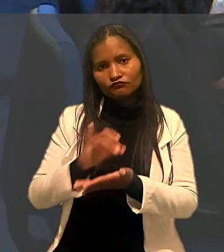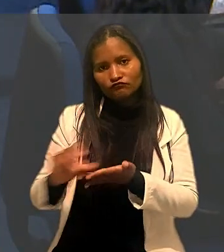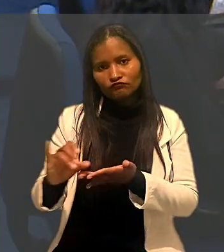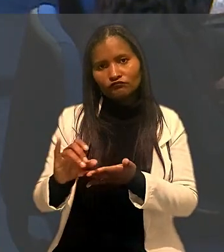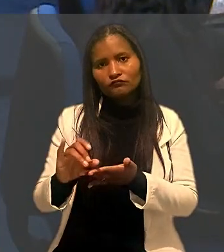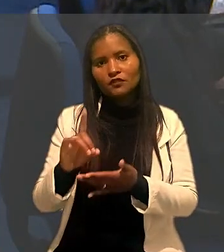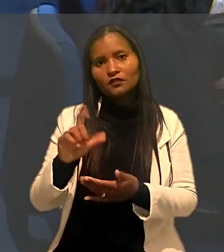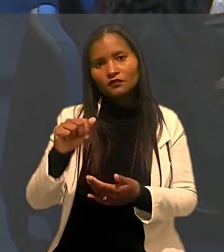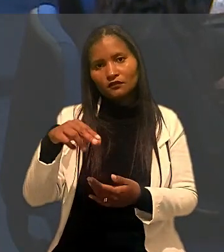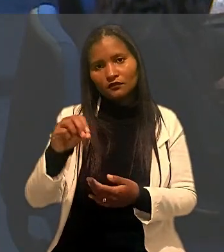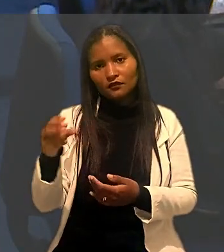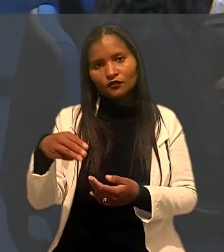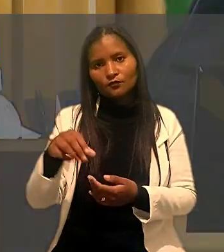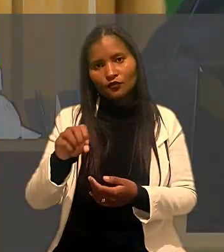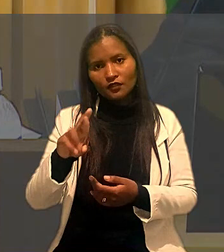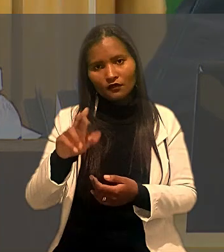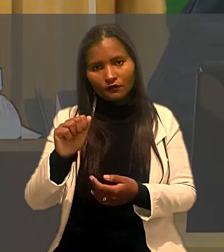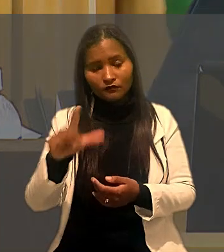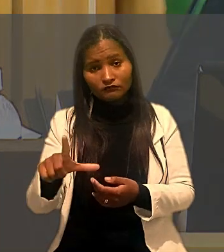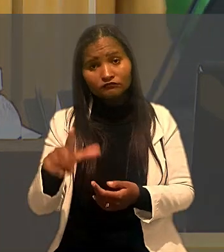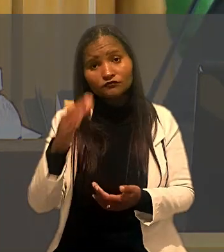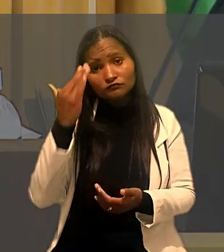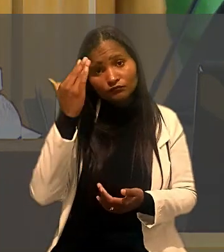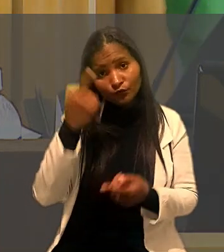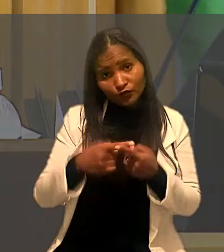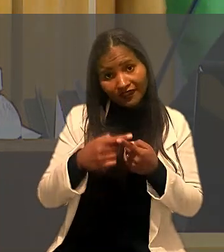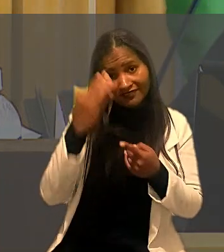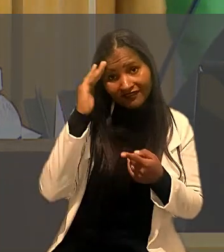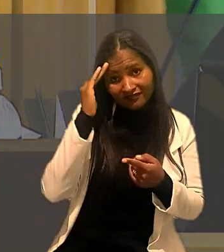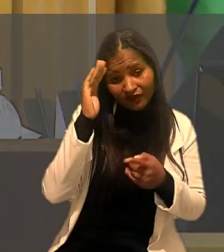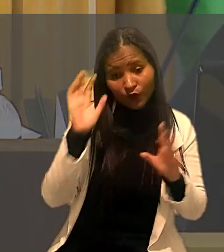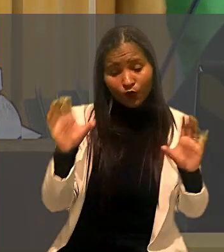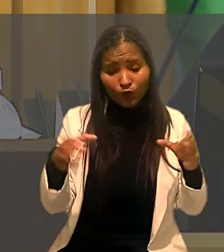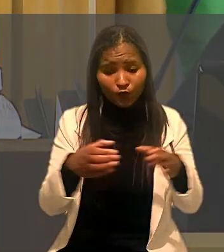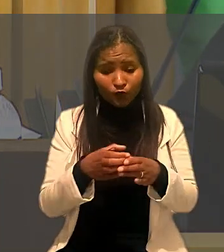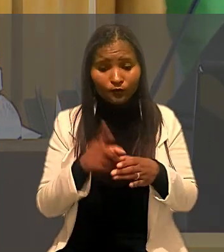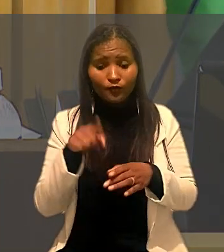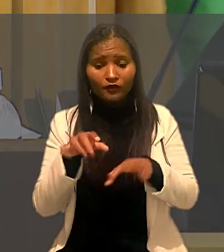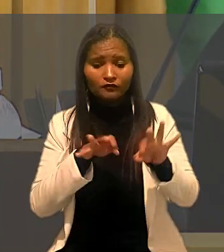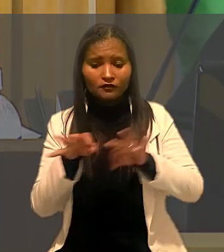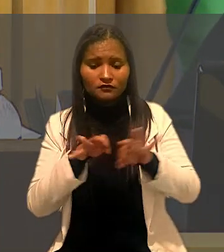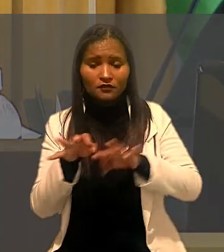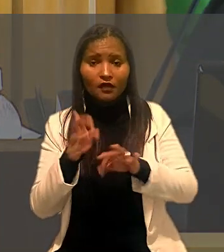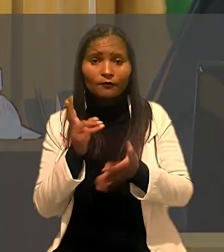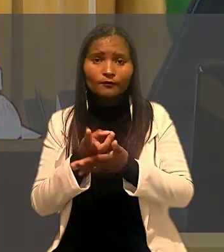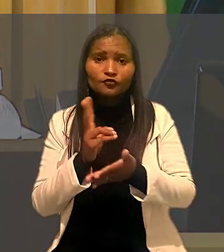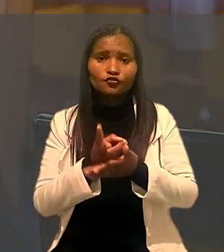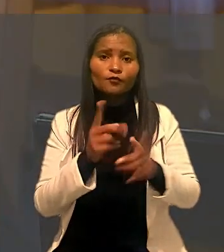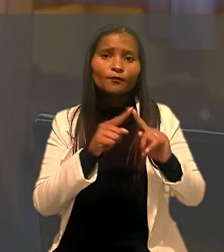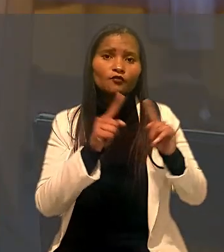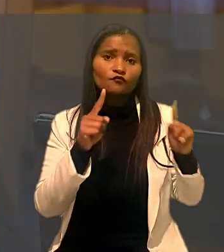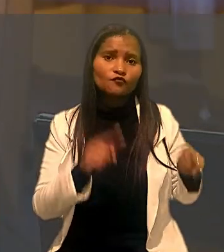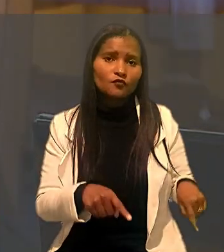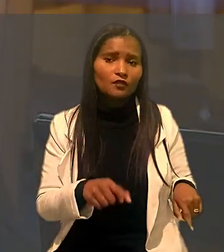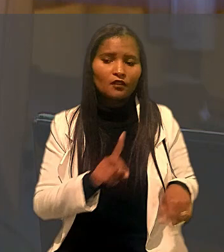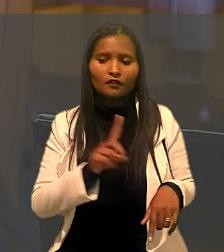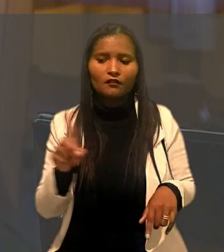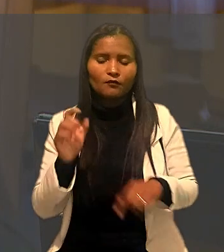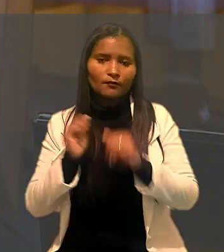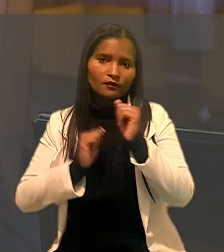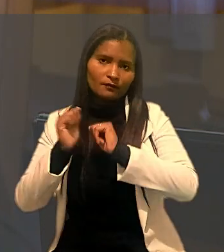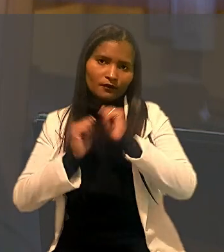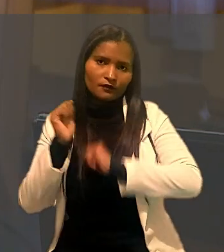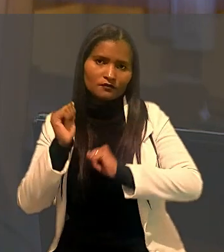de indenização por dano moral, seguindo o entendimento de que o grupo era organizado e mantido pelos